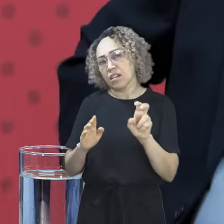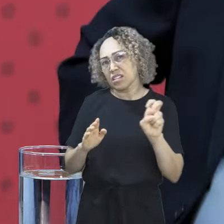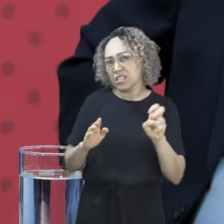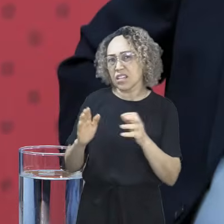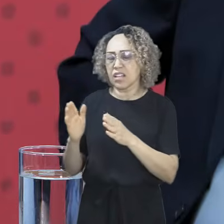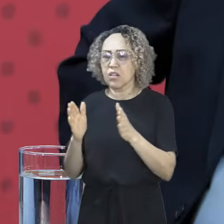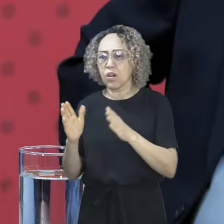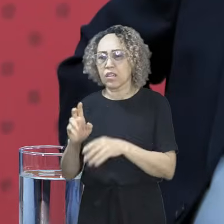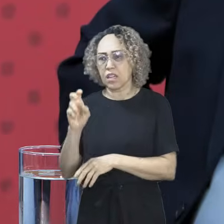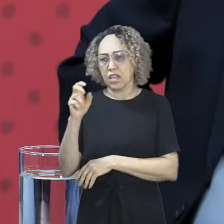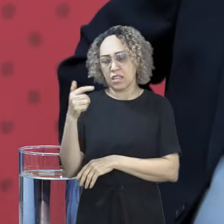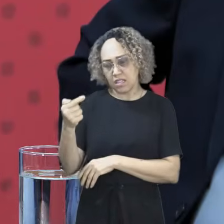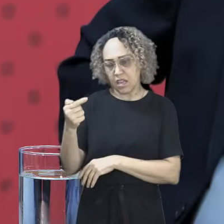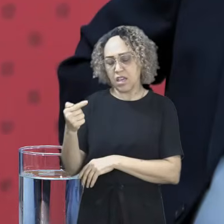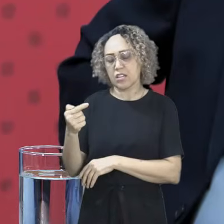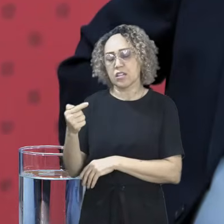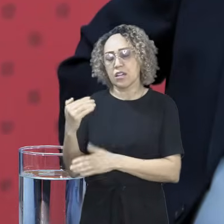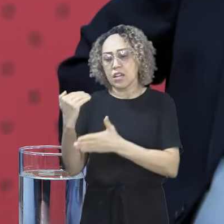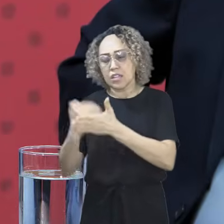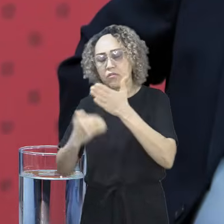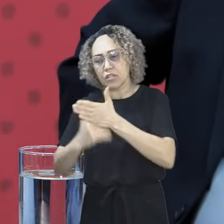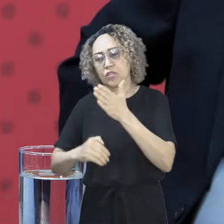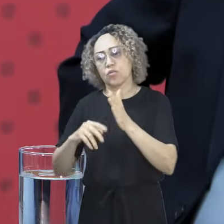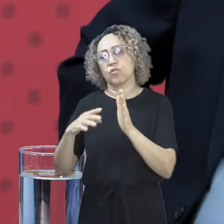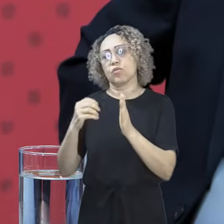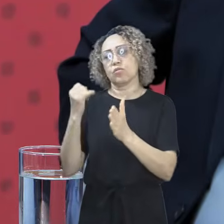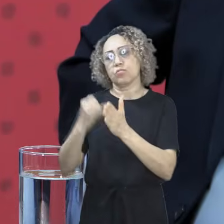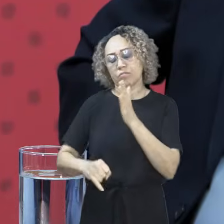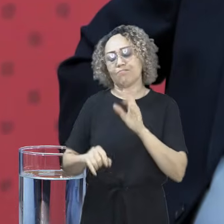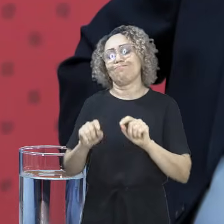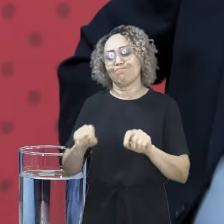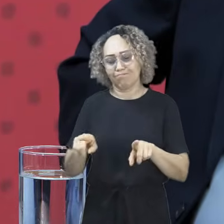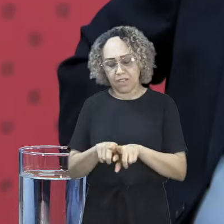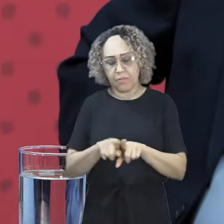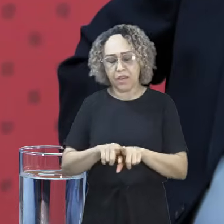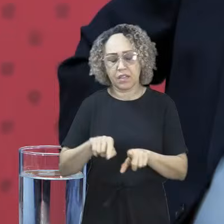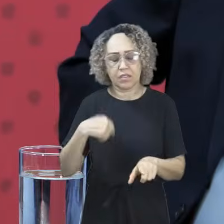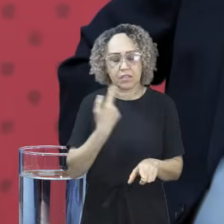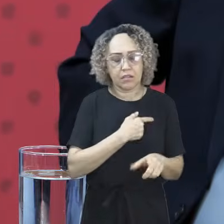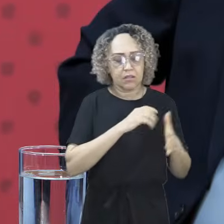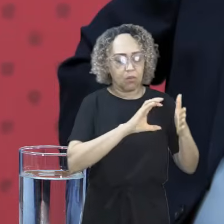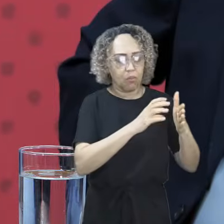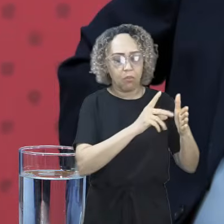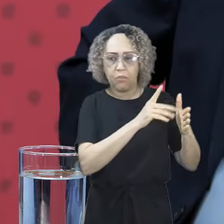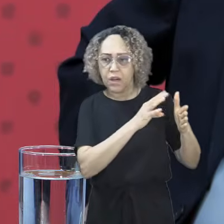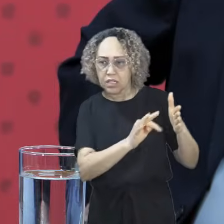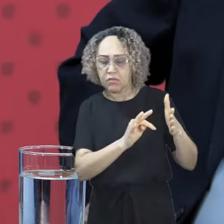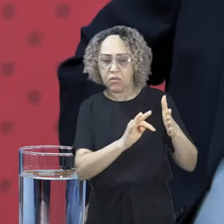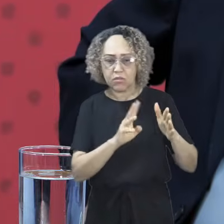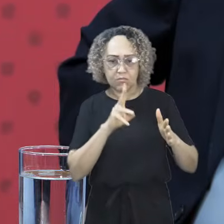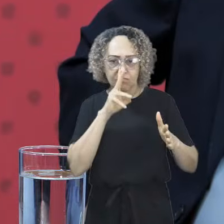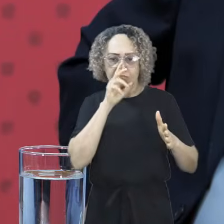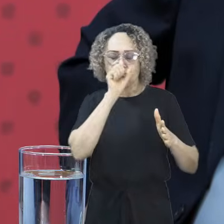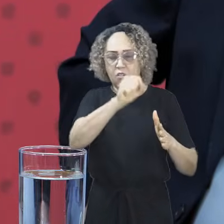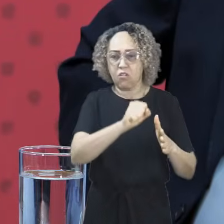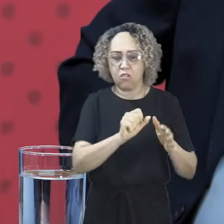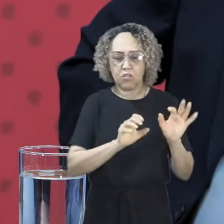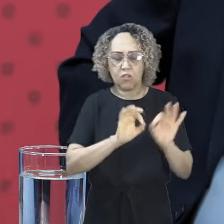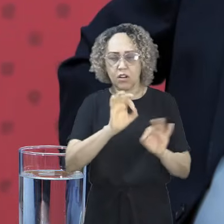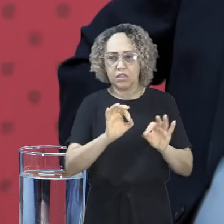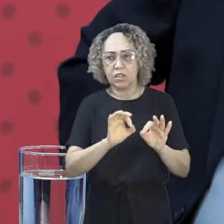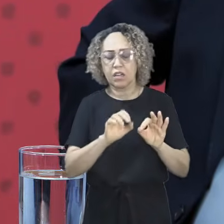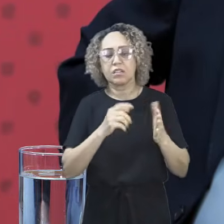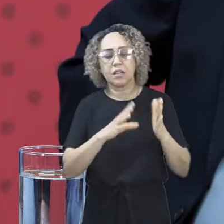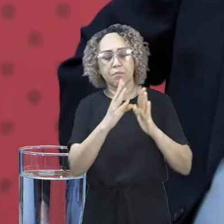consiga, né, com um partido forte, organizado, estabelecer uma agenda de Brasil como da urgência